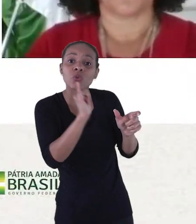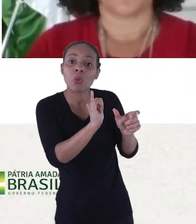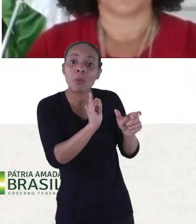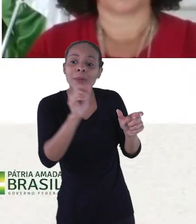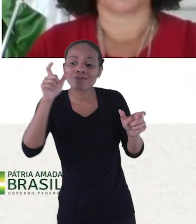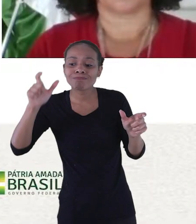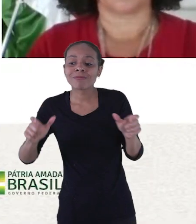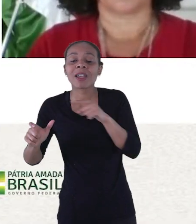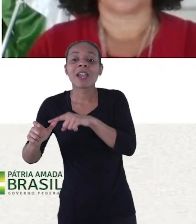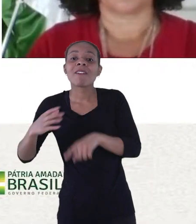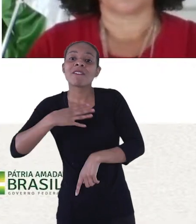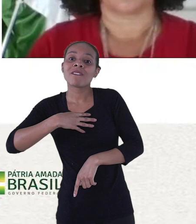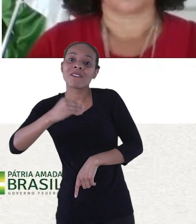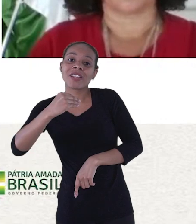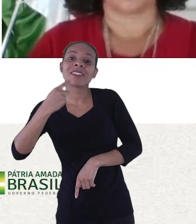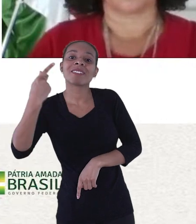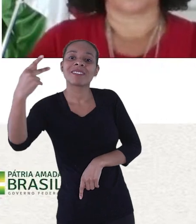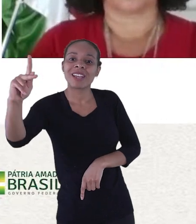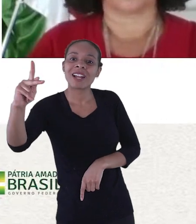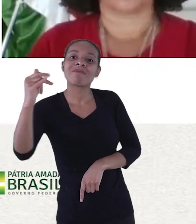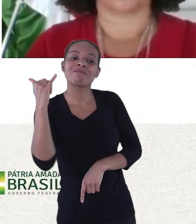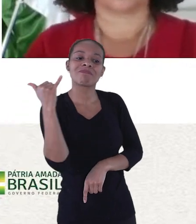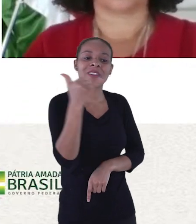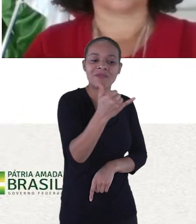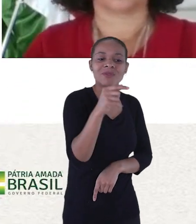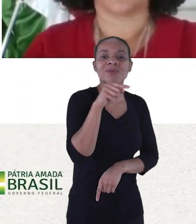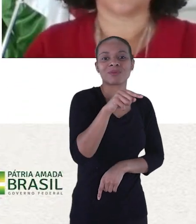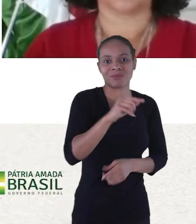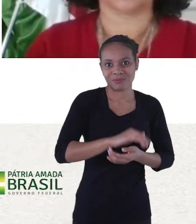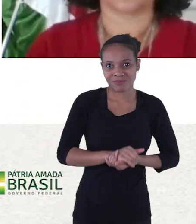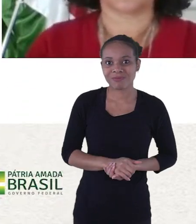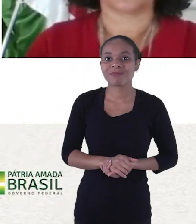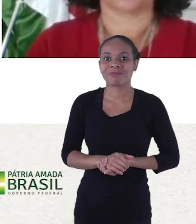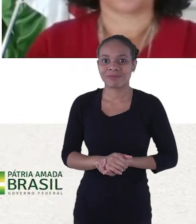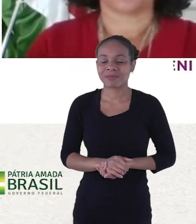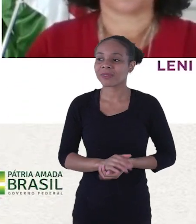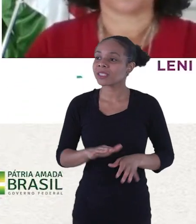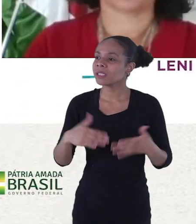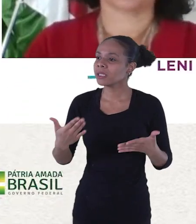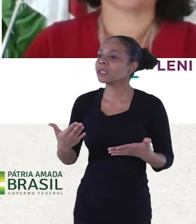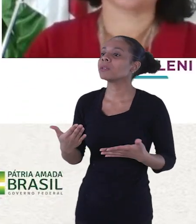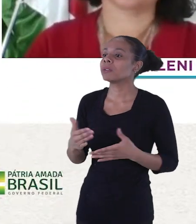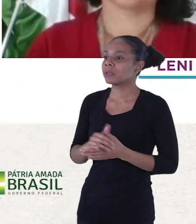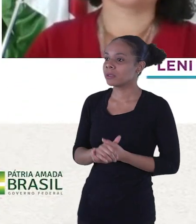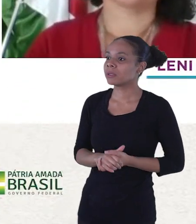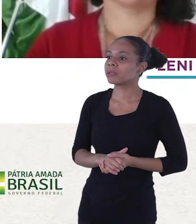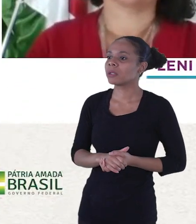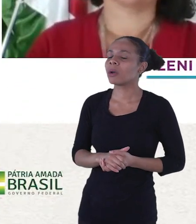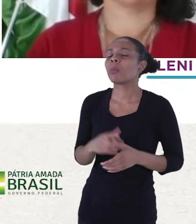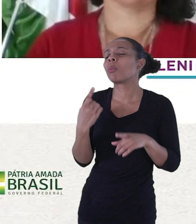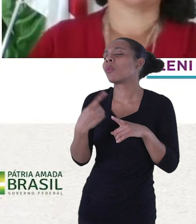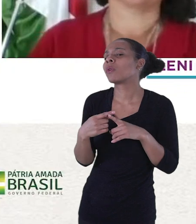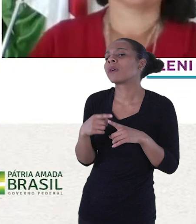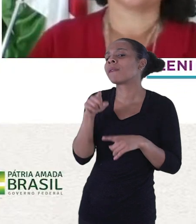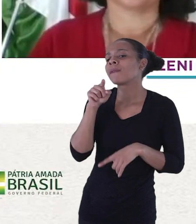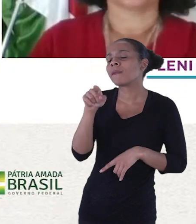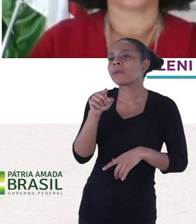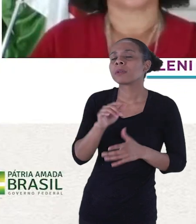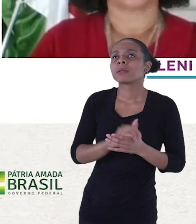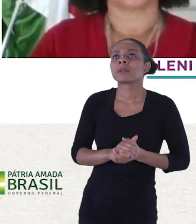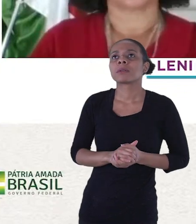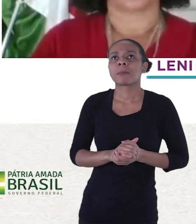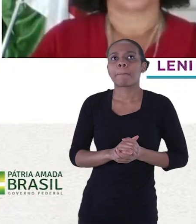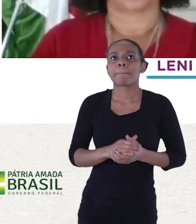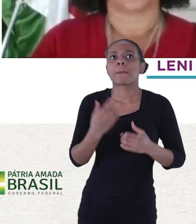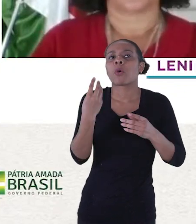mais. O Oldário morreu tem uns 4 anos, né? Agora, por que 2018. Por que